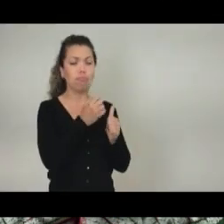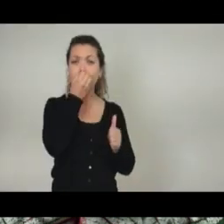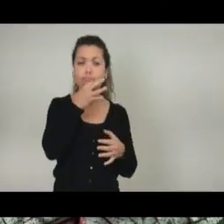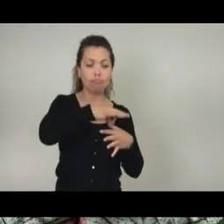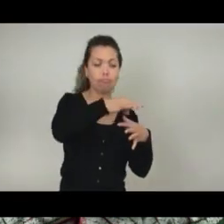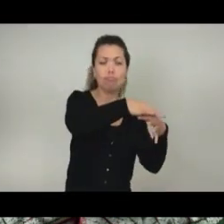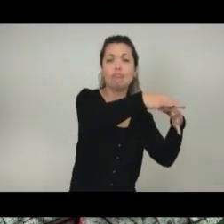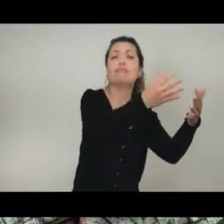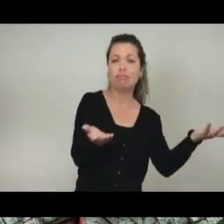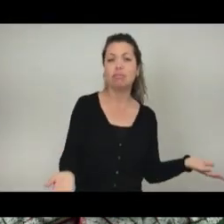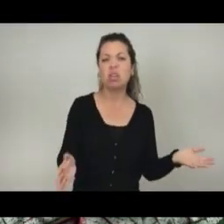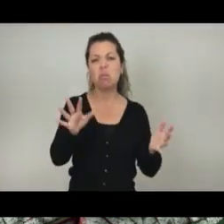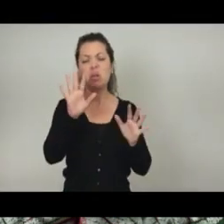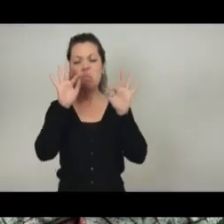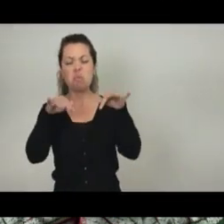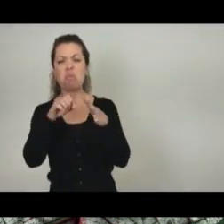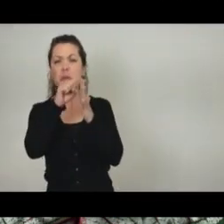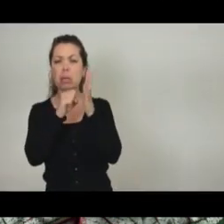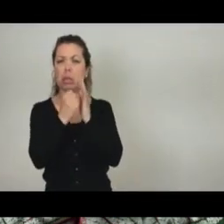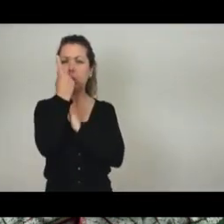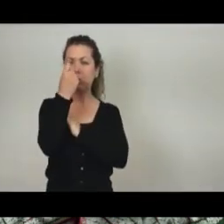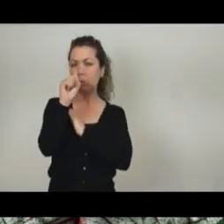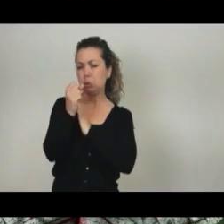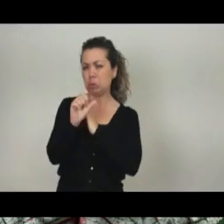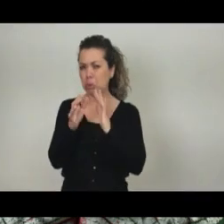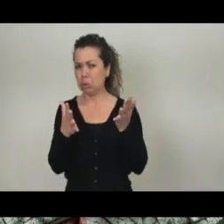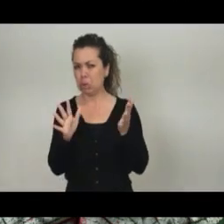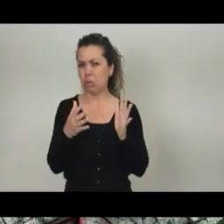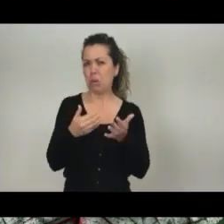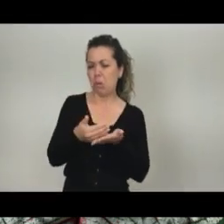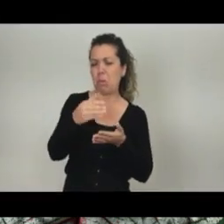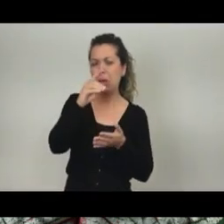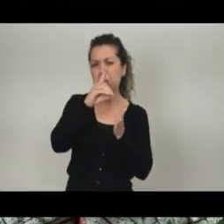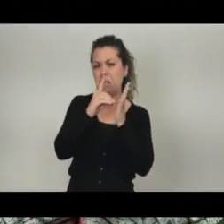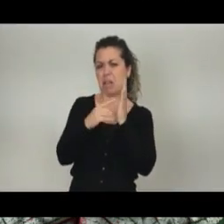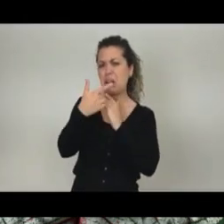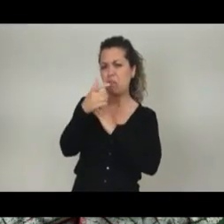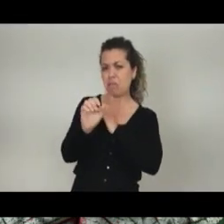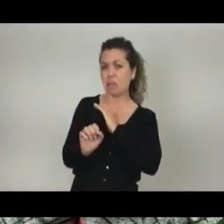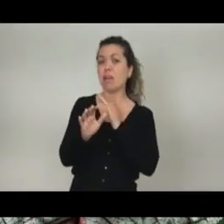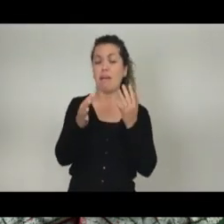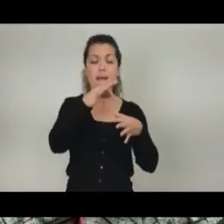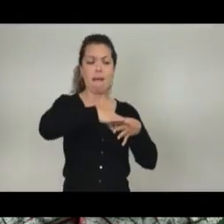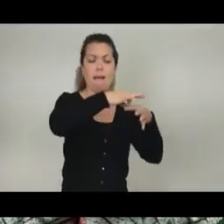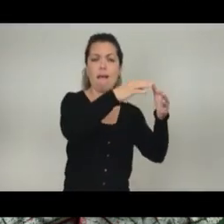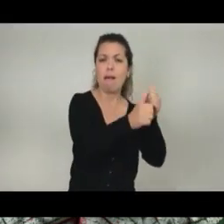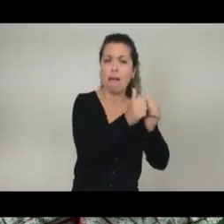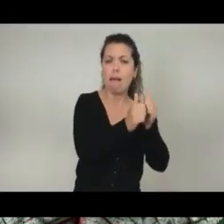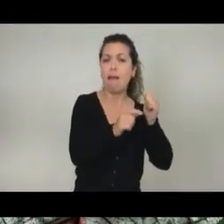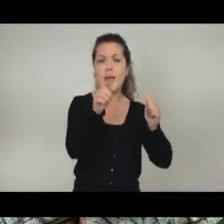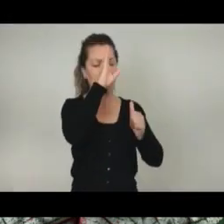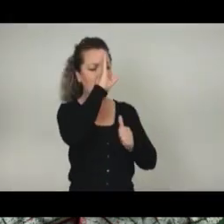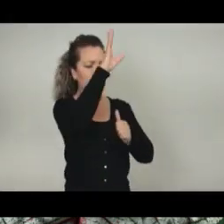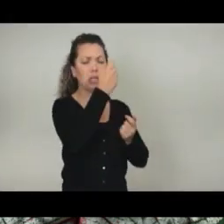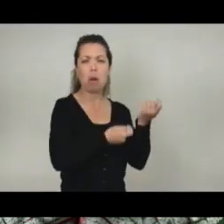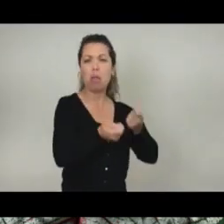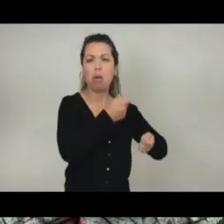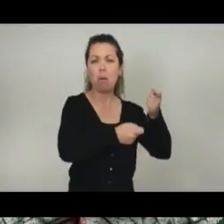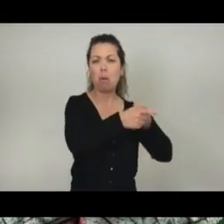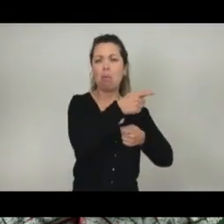desbarrancadas, provocando tamanho assoreamento que dificultou e depois impediu a entrada das embarcações no porto de